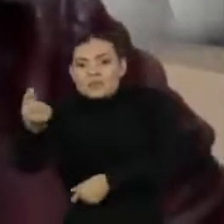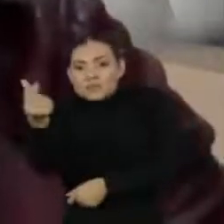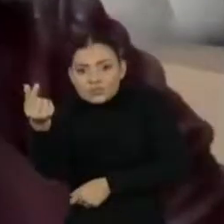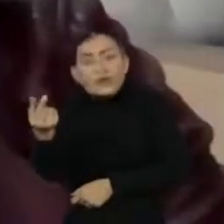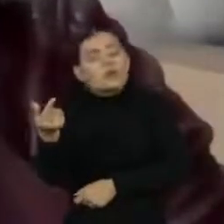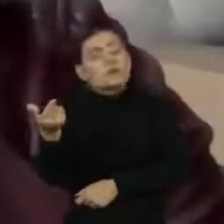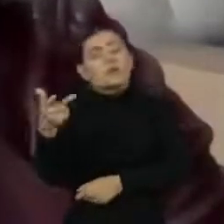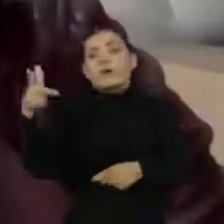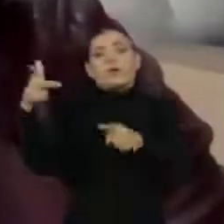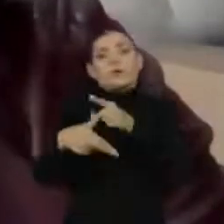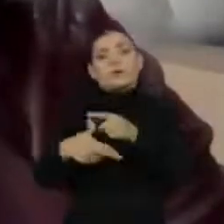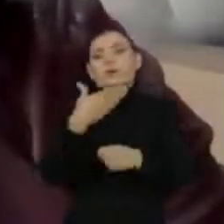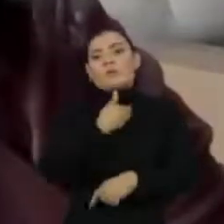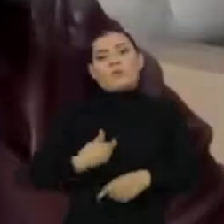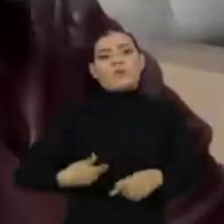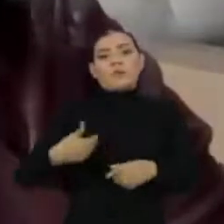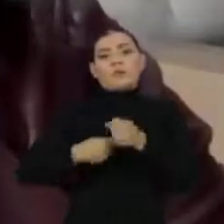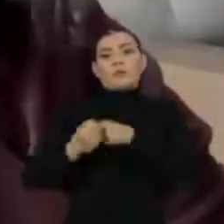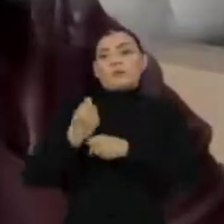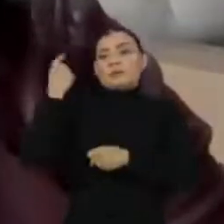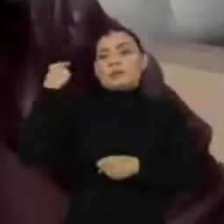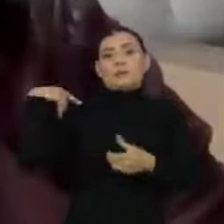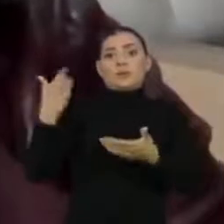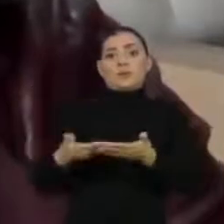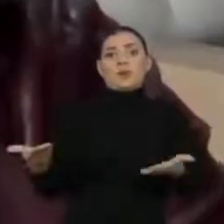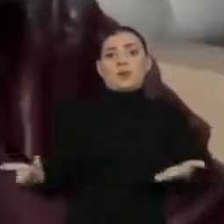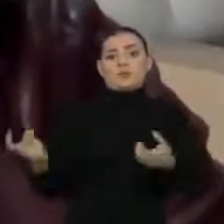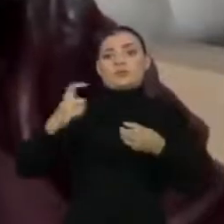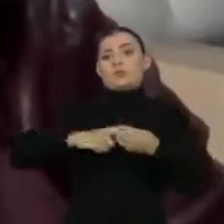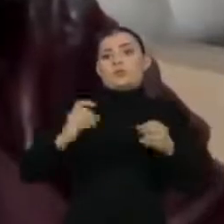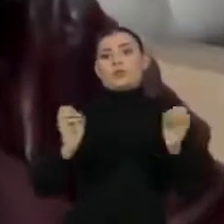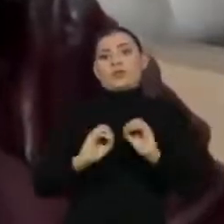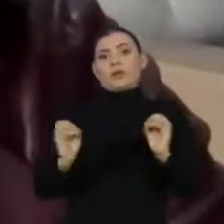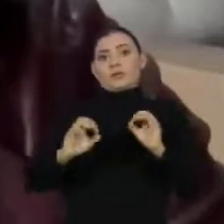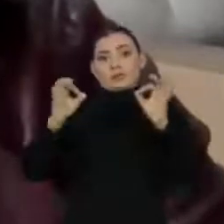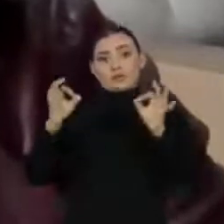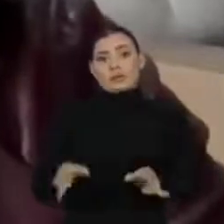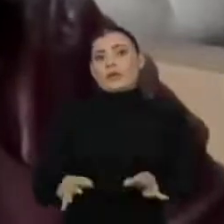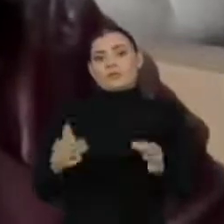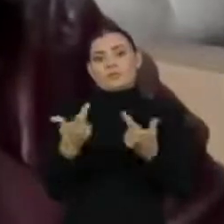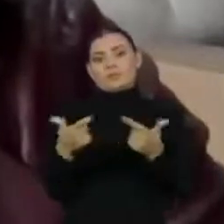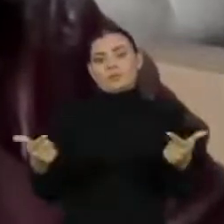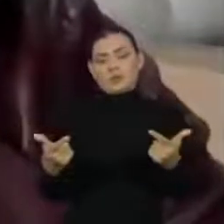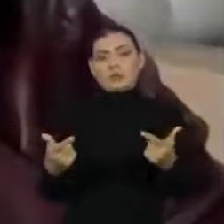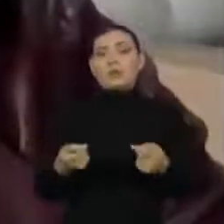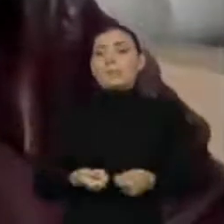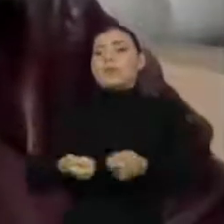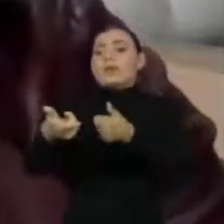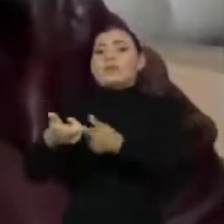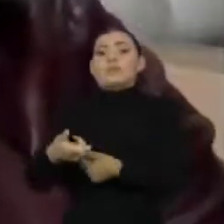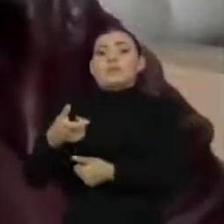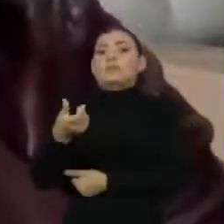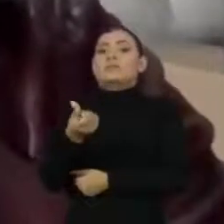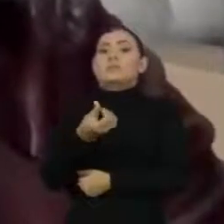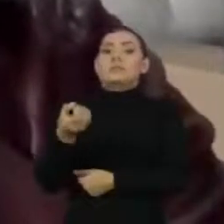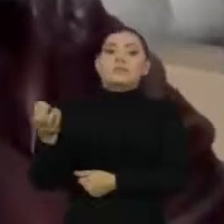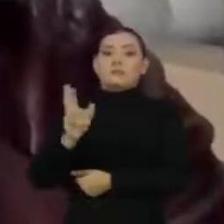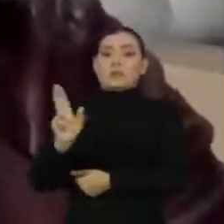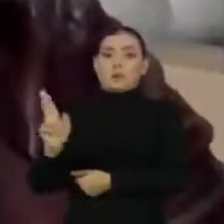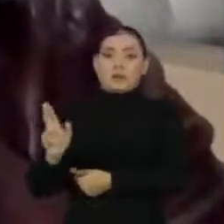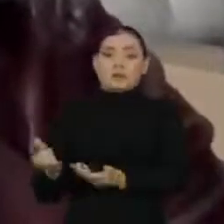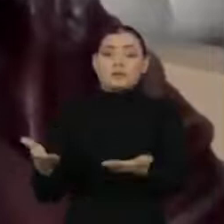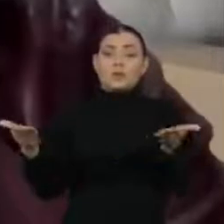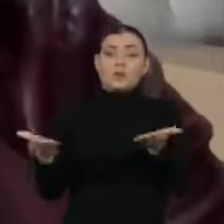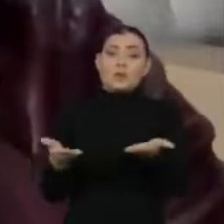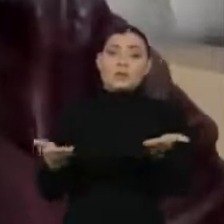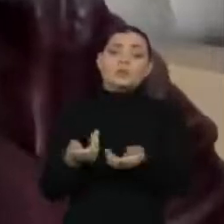Ele foi cortado pelo governo no final do ano passado e até hoje não foi retomado da forma devida, né? Que é o auxílio emergencial de R$600. A gente